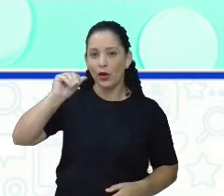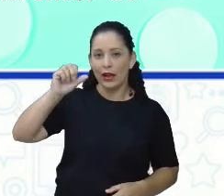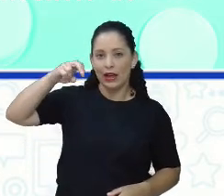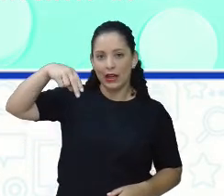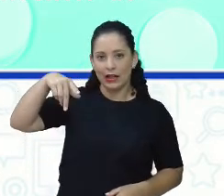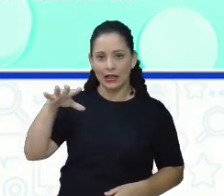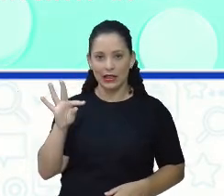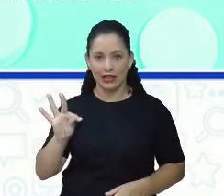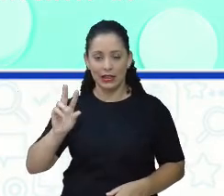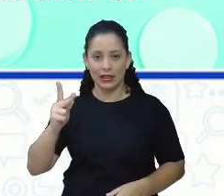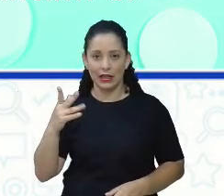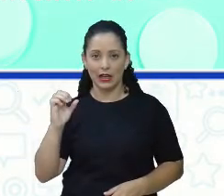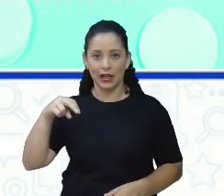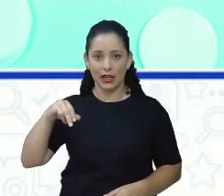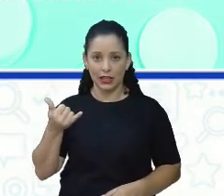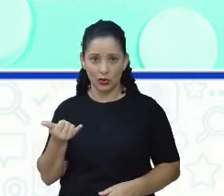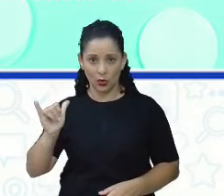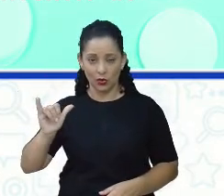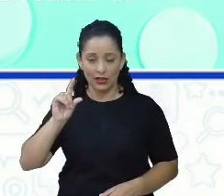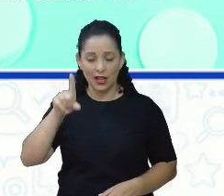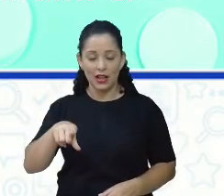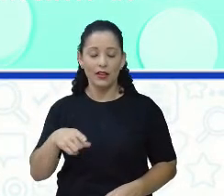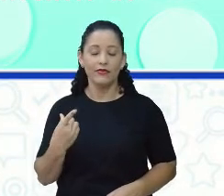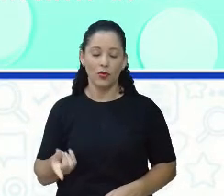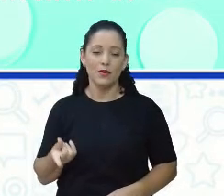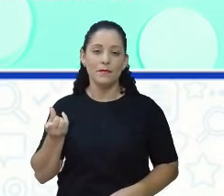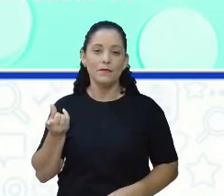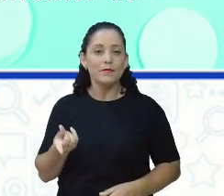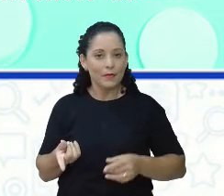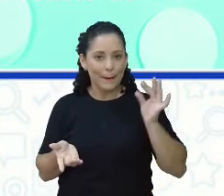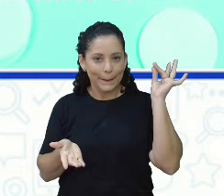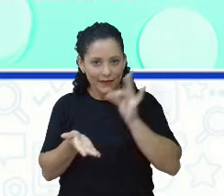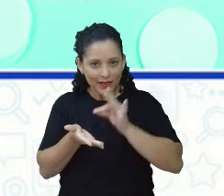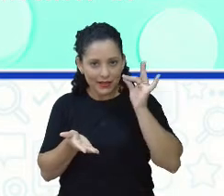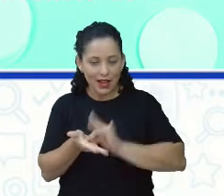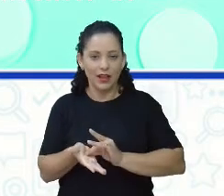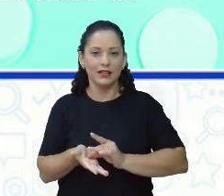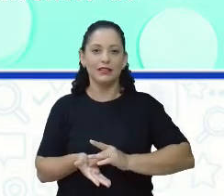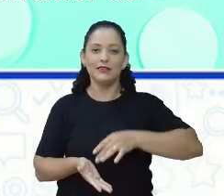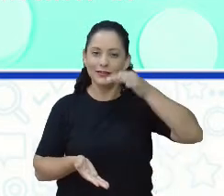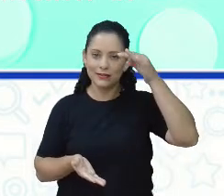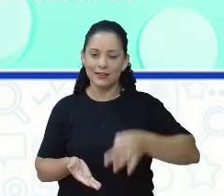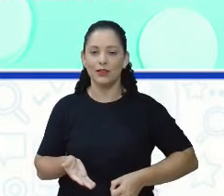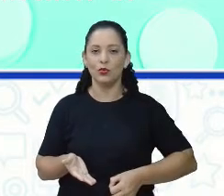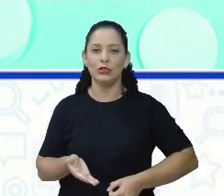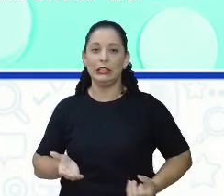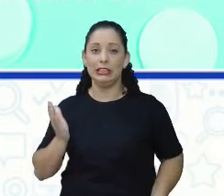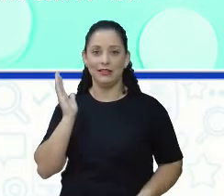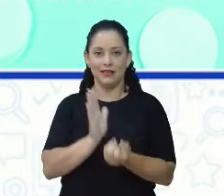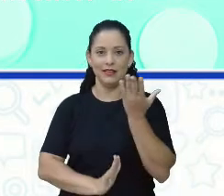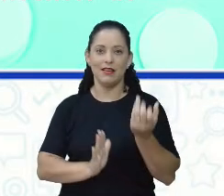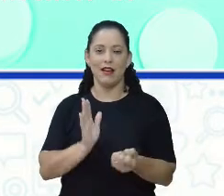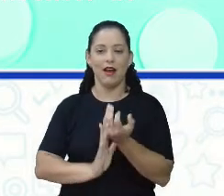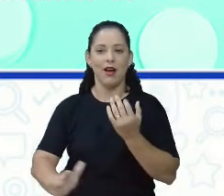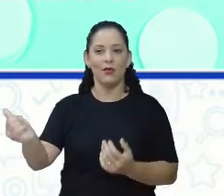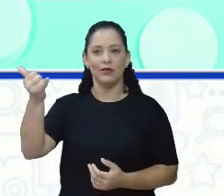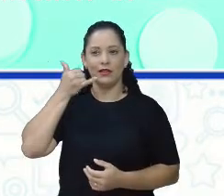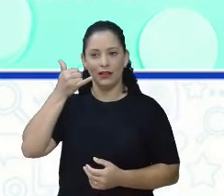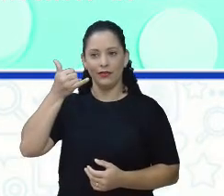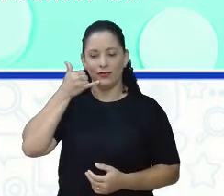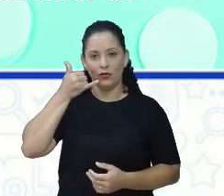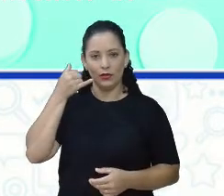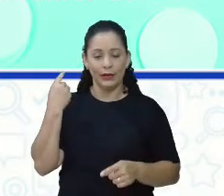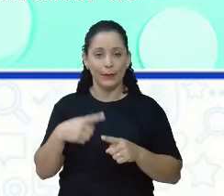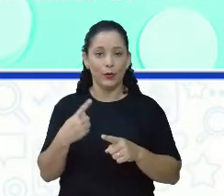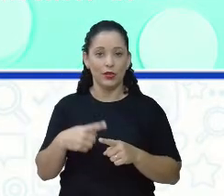reconhecido póstumamente como o verdadeiro inventor do aparelho em 2012, porque houve ali um problema de patente,